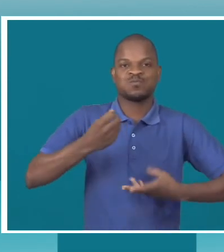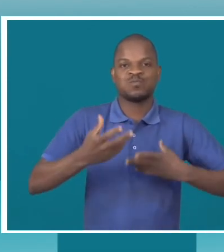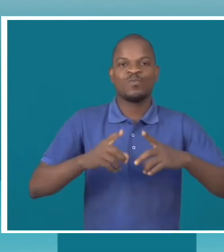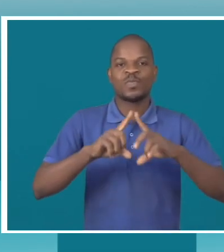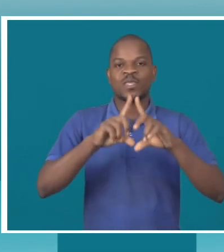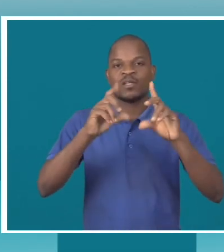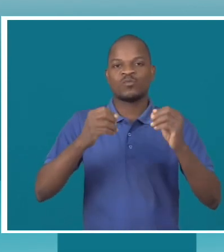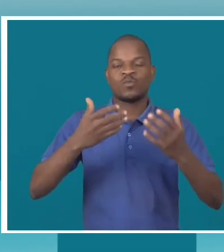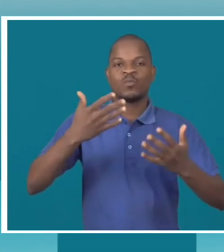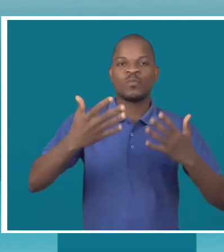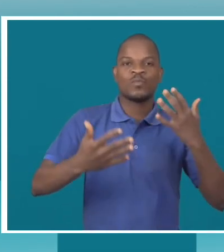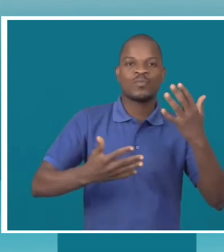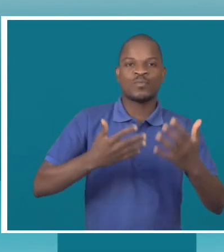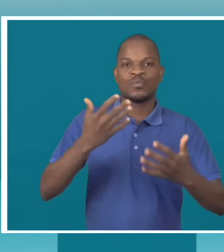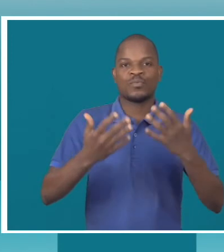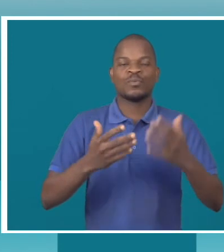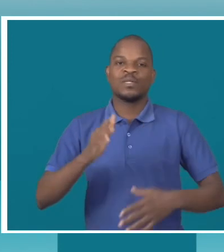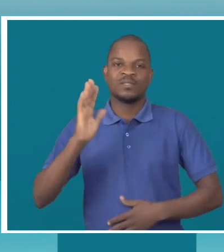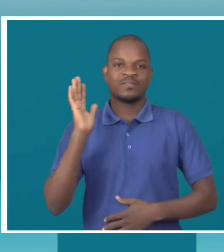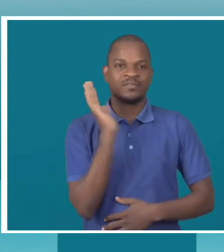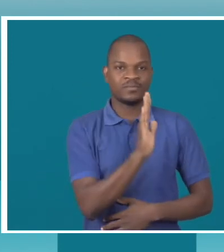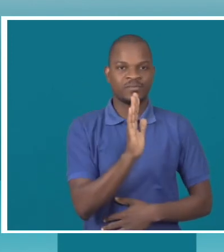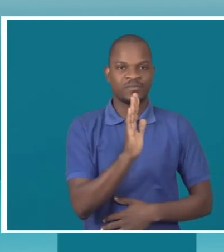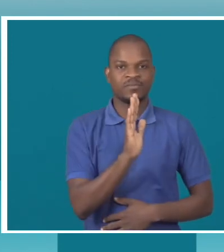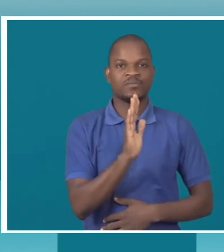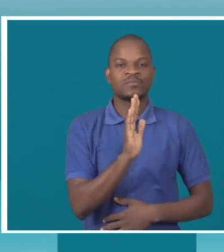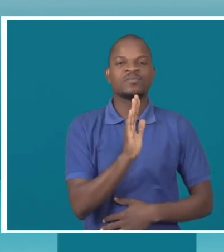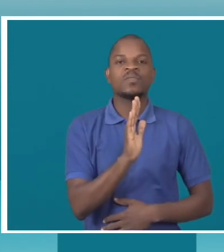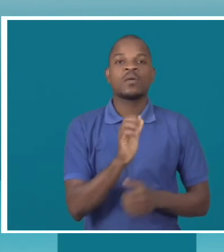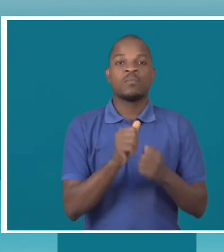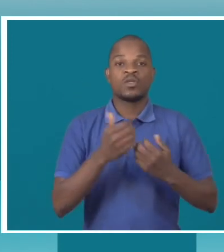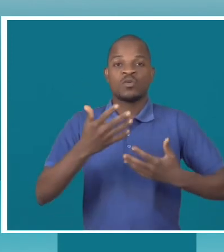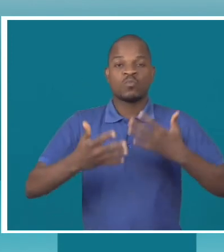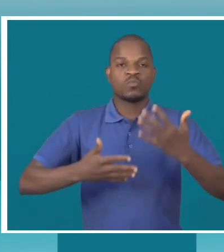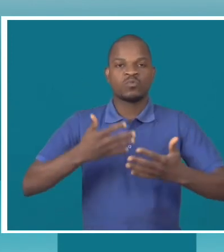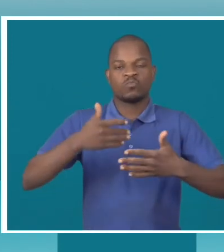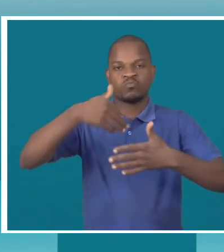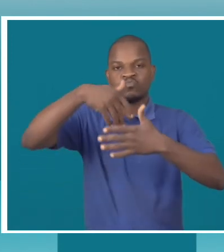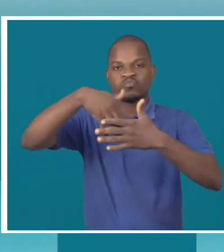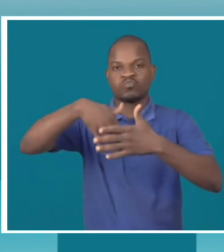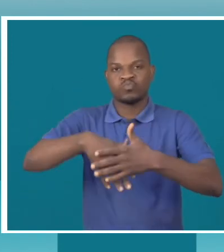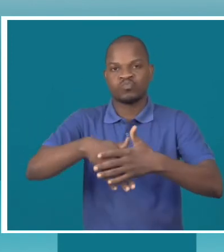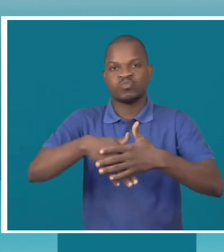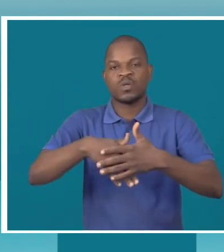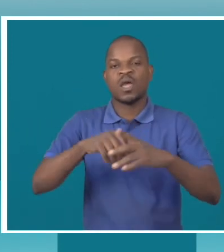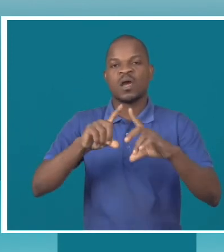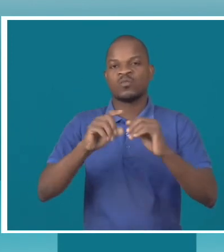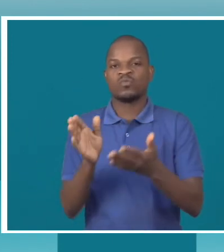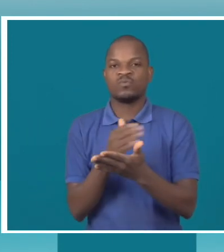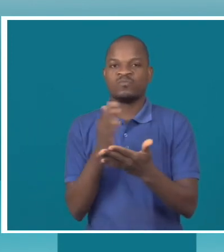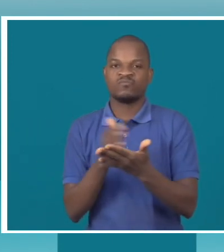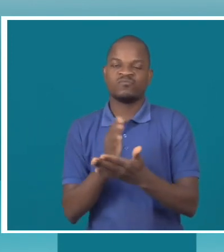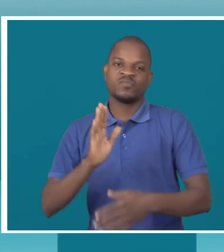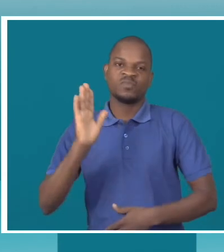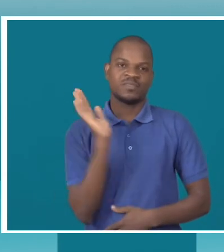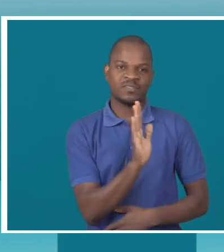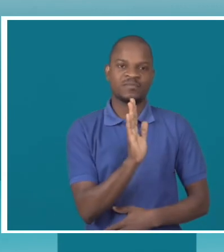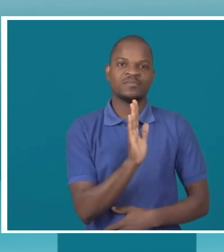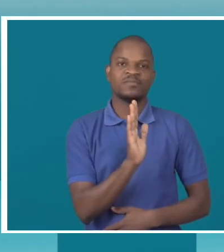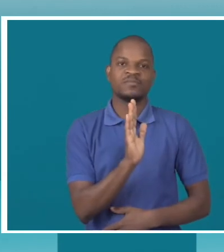circula apenas a garantia da minha ausência particular. Agora, não sou teu singular escravo,